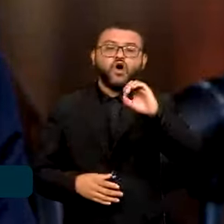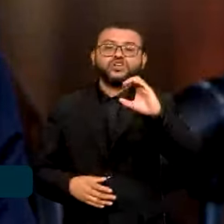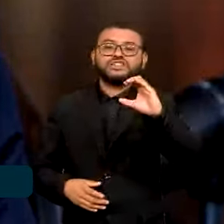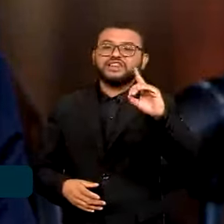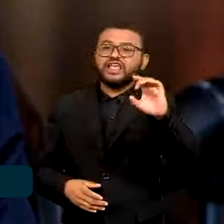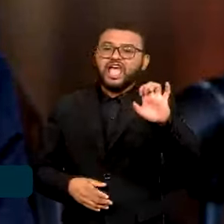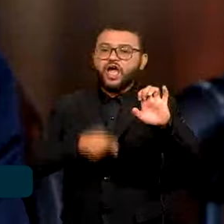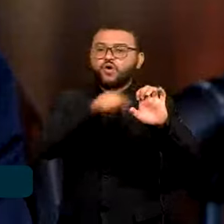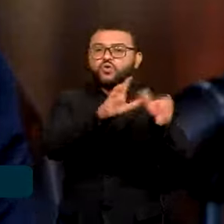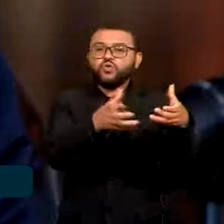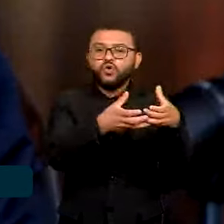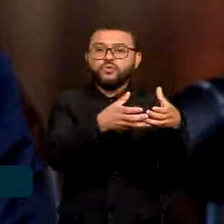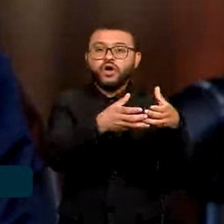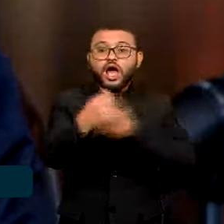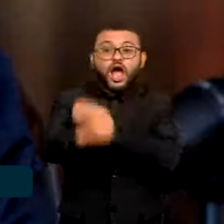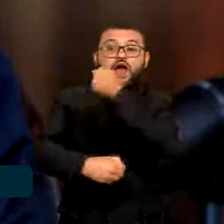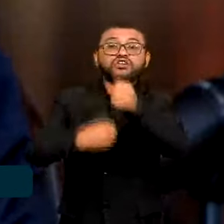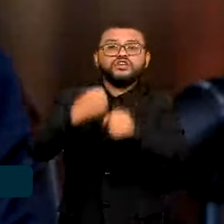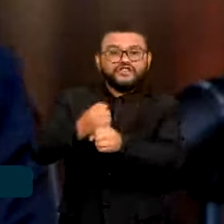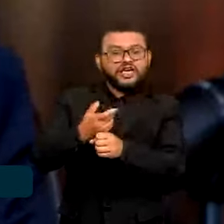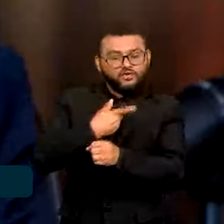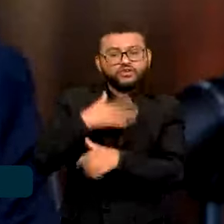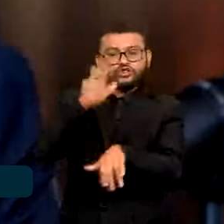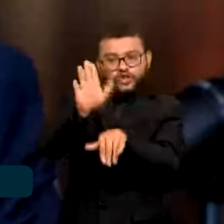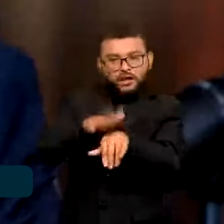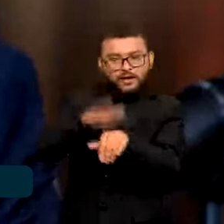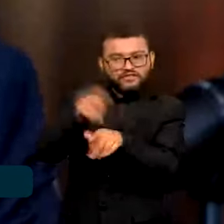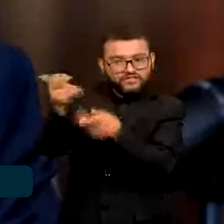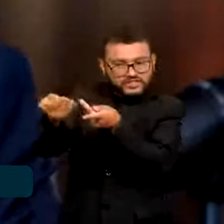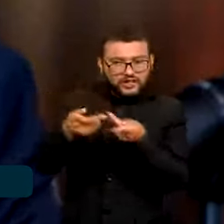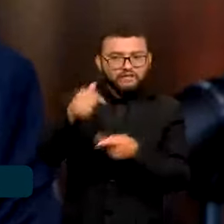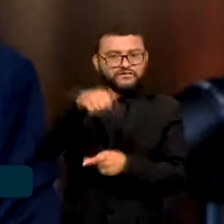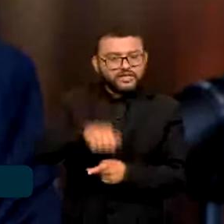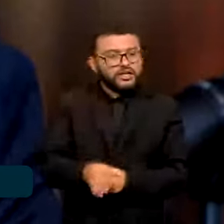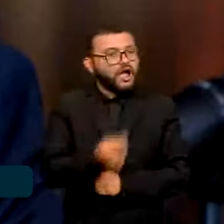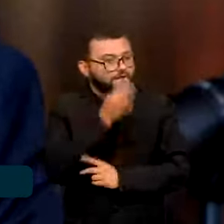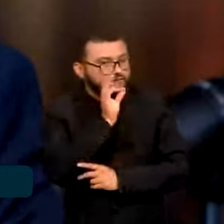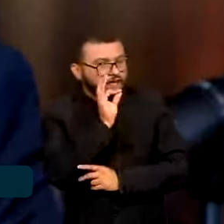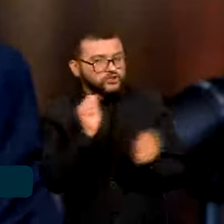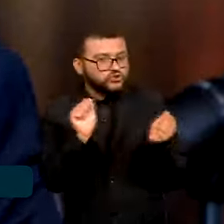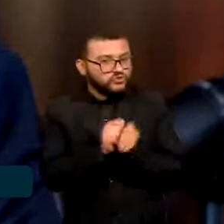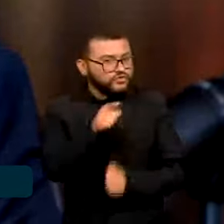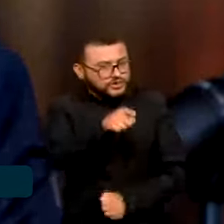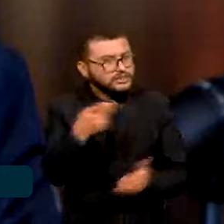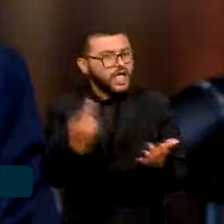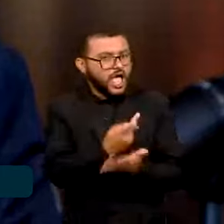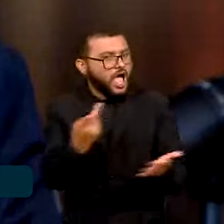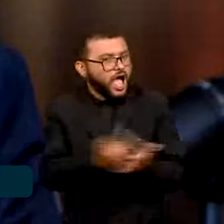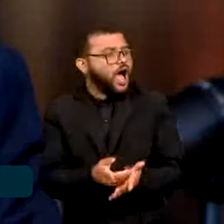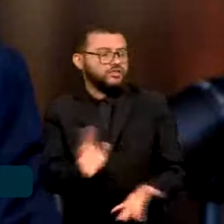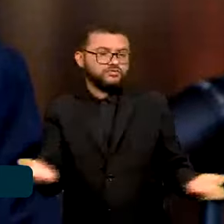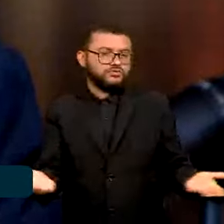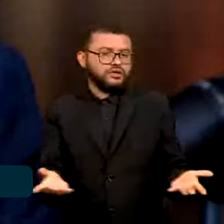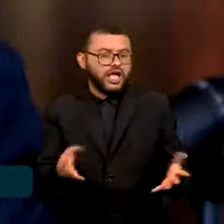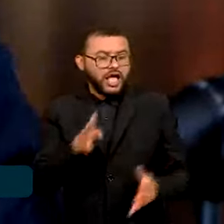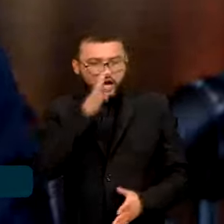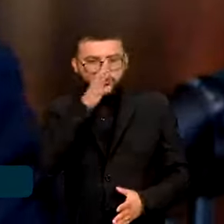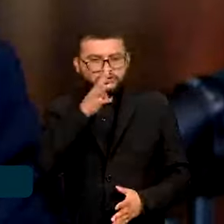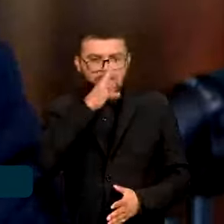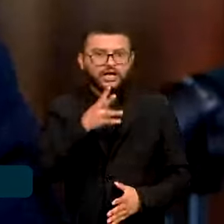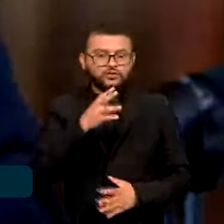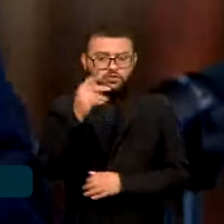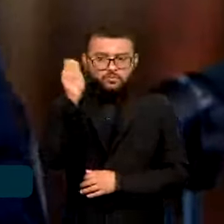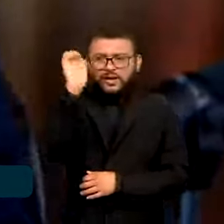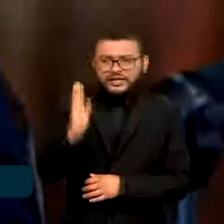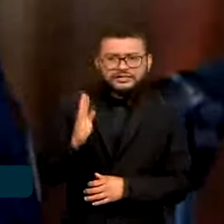ano que vem, eu vou convidar vocês para tomar café, para provar que vocês erraram com relação à previsão que você tem do Brasil. Ah, porque o